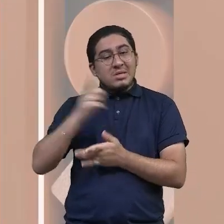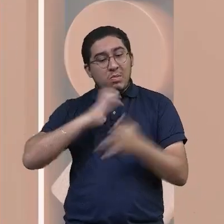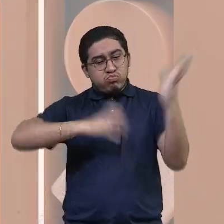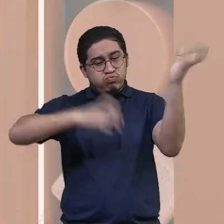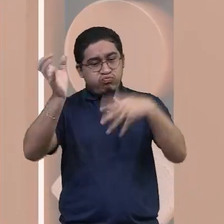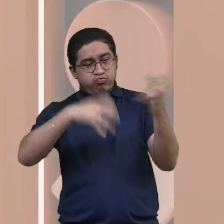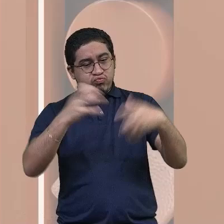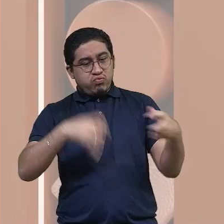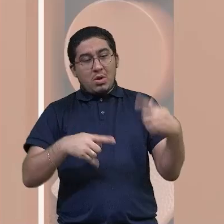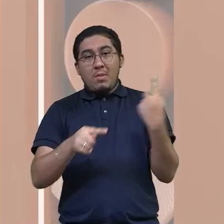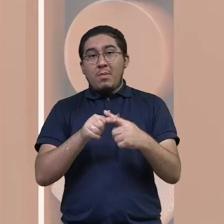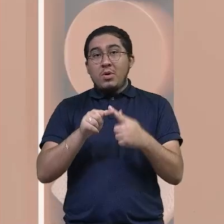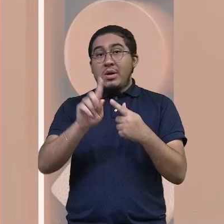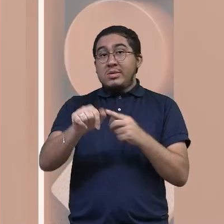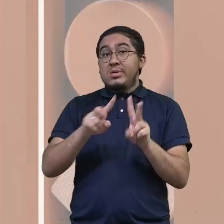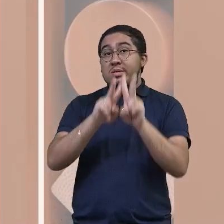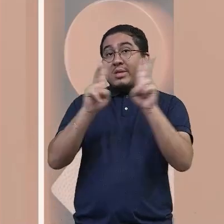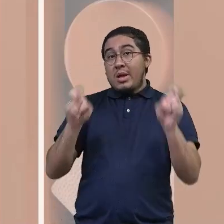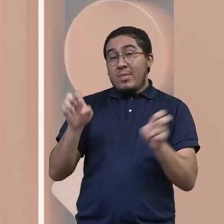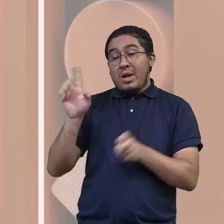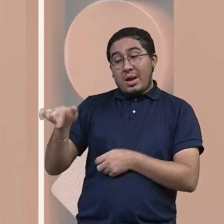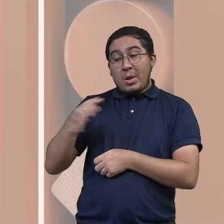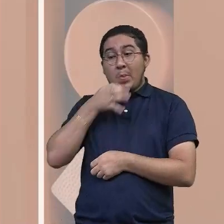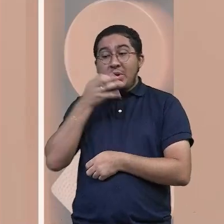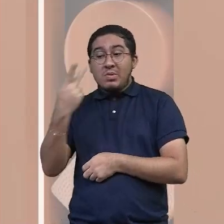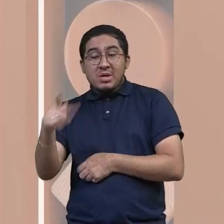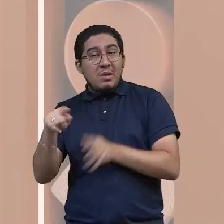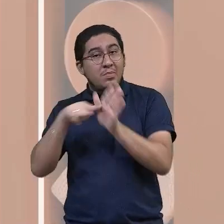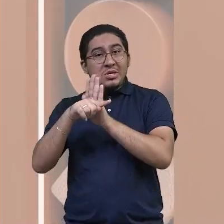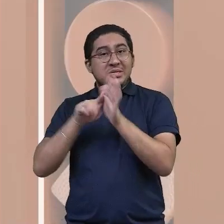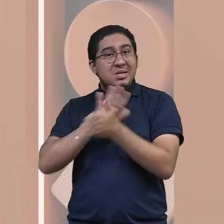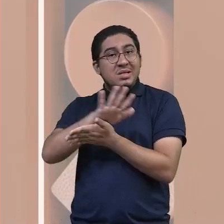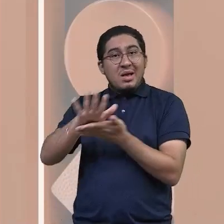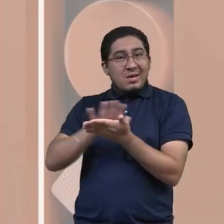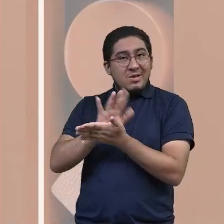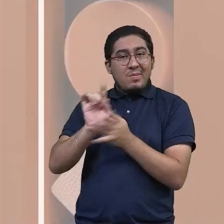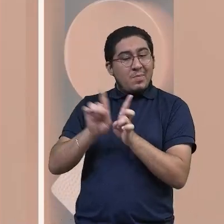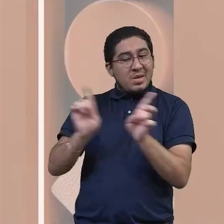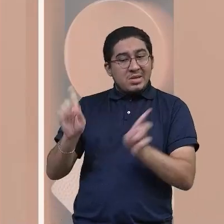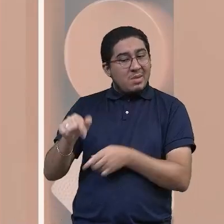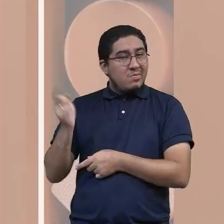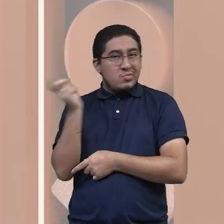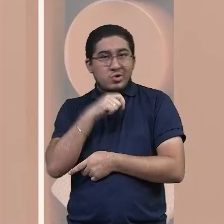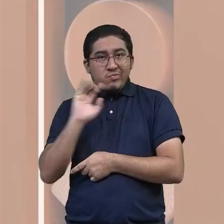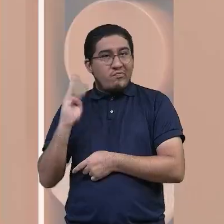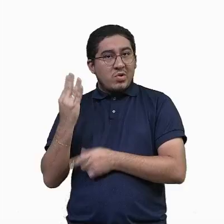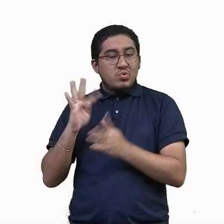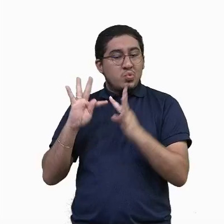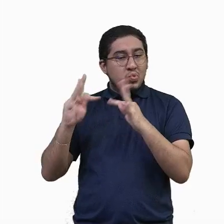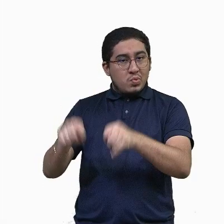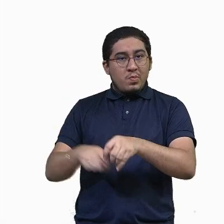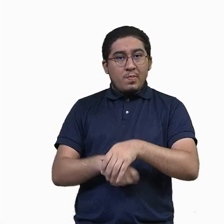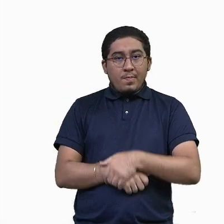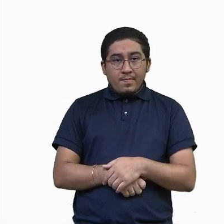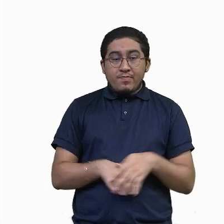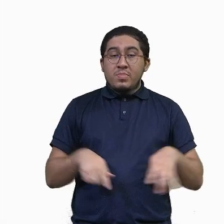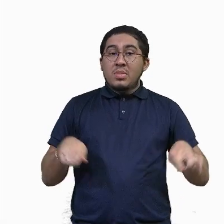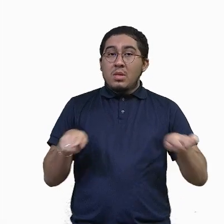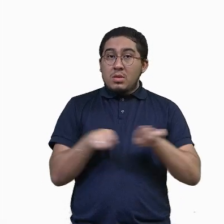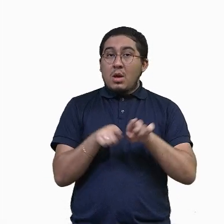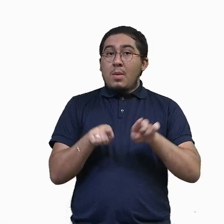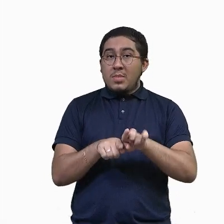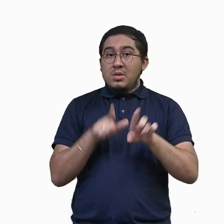por conta disso, por defender um ponto de vista que não foi verificado e que não é validado também, não é? Além disso, então, nós vamos ter